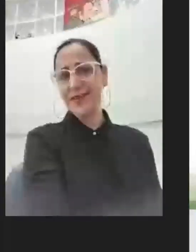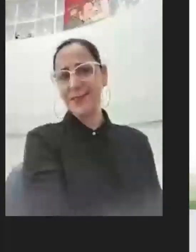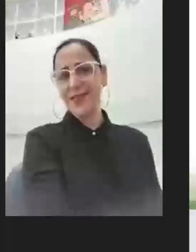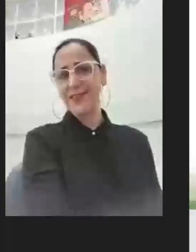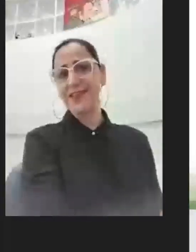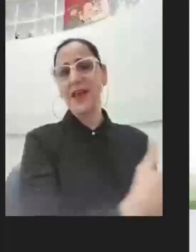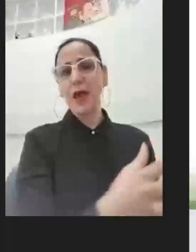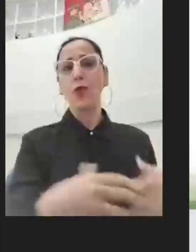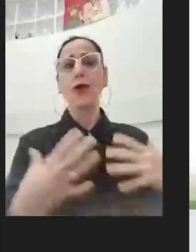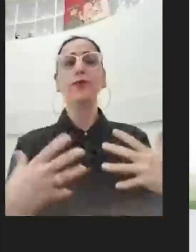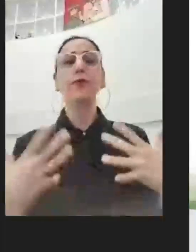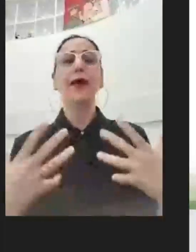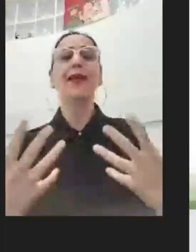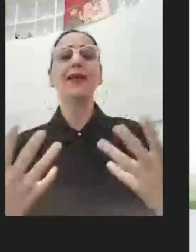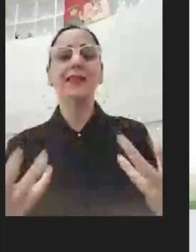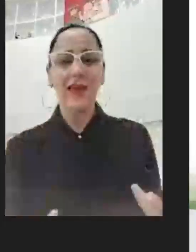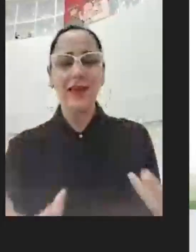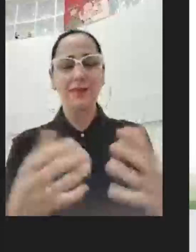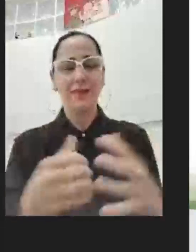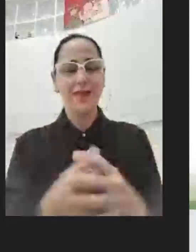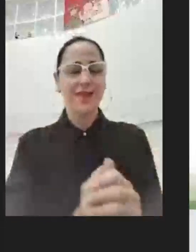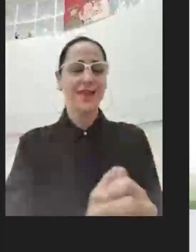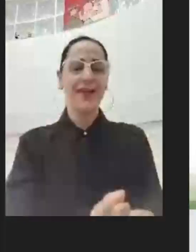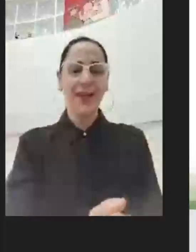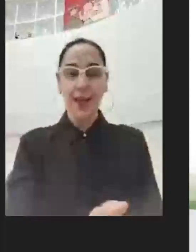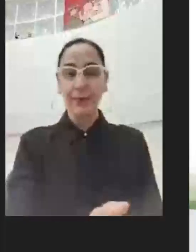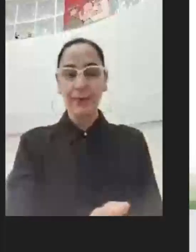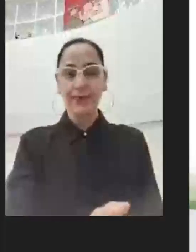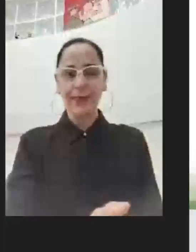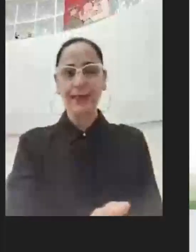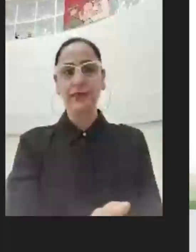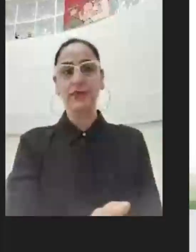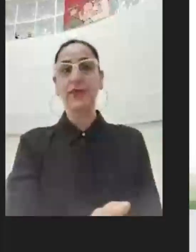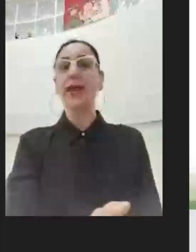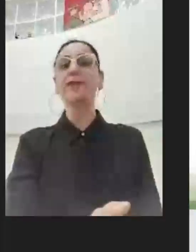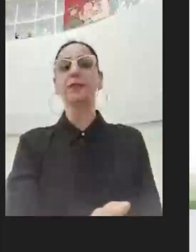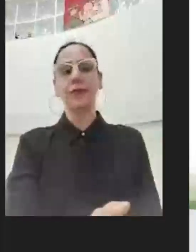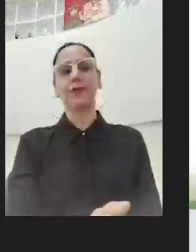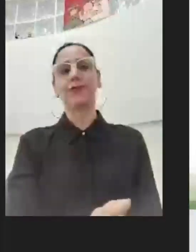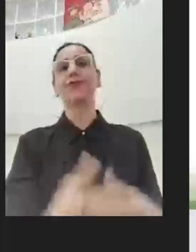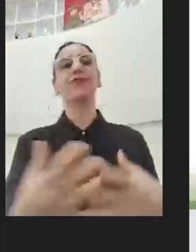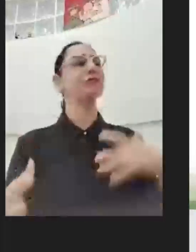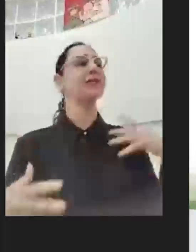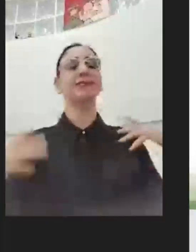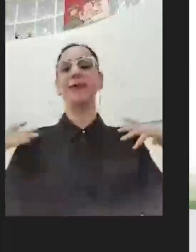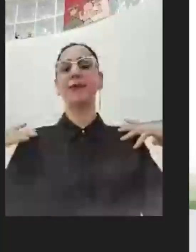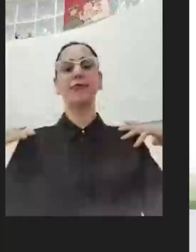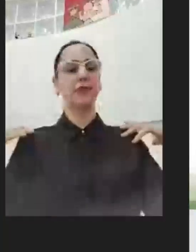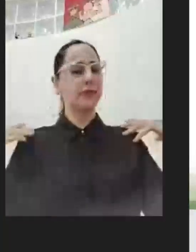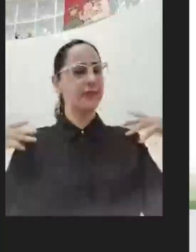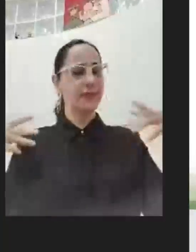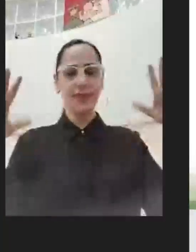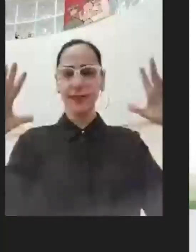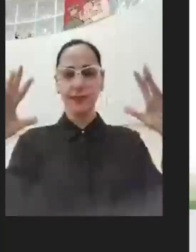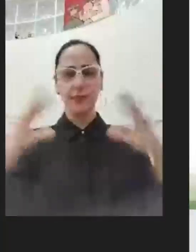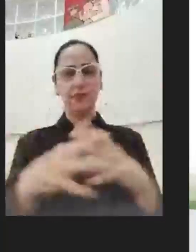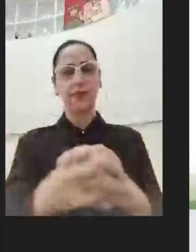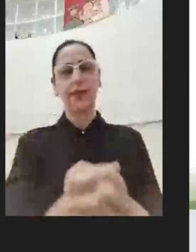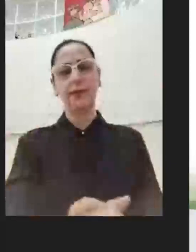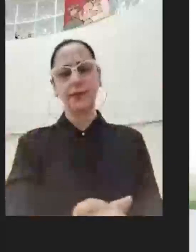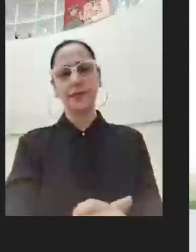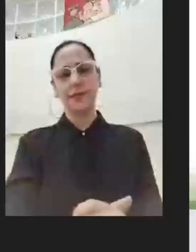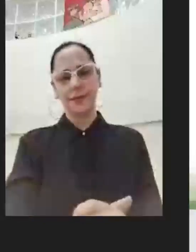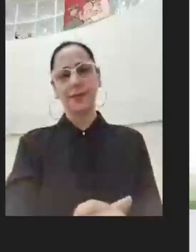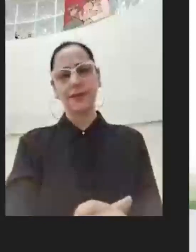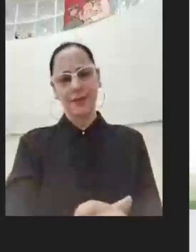morriam tanto antigamente, quando elas eram amamentadas direto no peito, onde as mães amamentavam às vezes